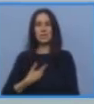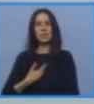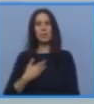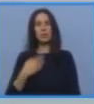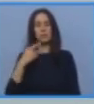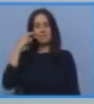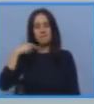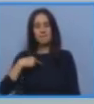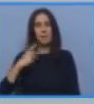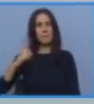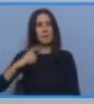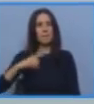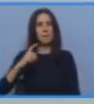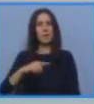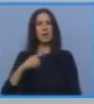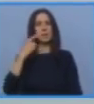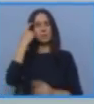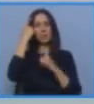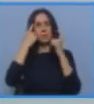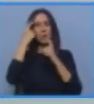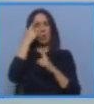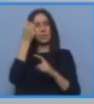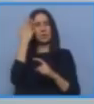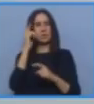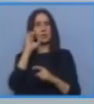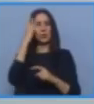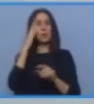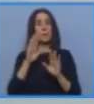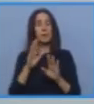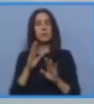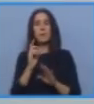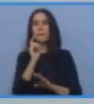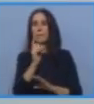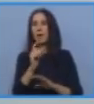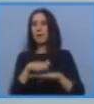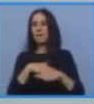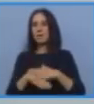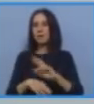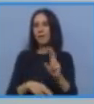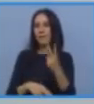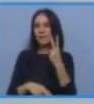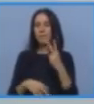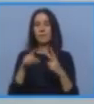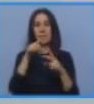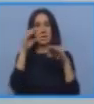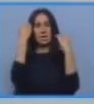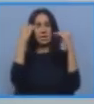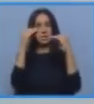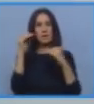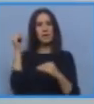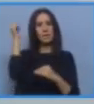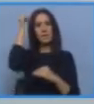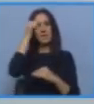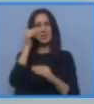racionalistas, digamos, e essa dimensão da compreensão é muito importante. Mas Jesus manda fazer duas coisas: ensinai e